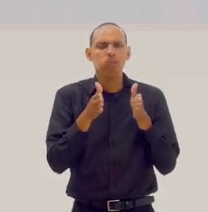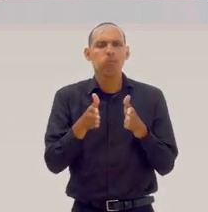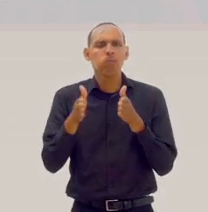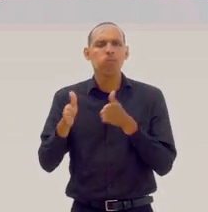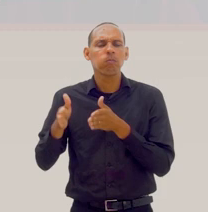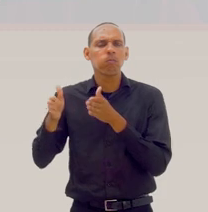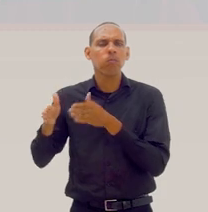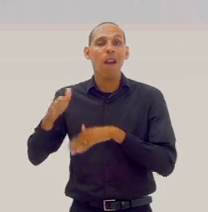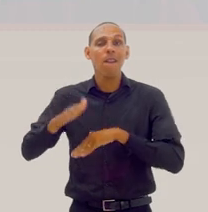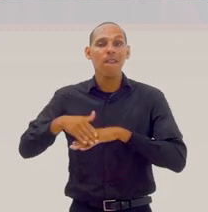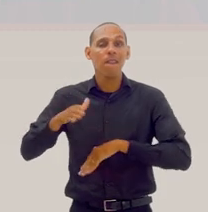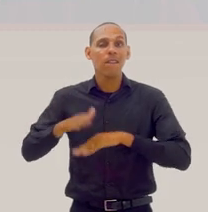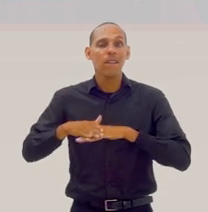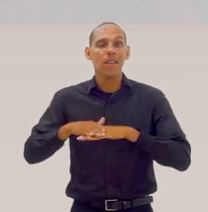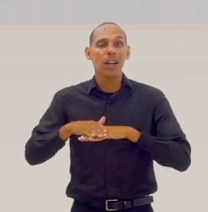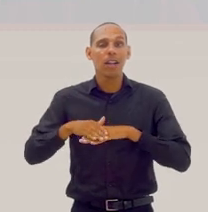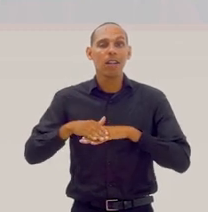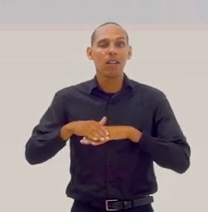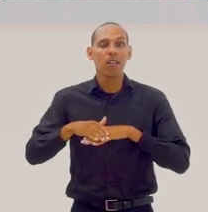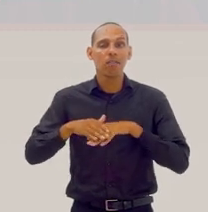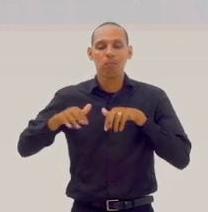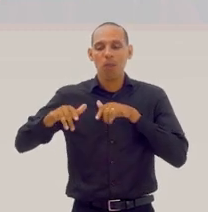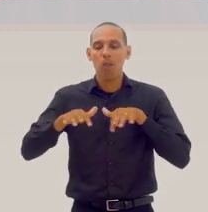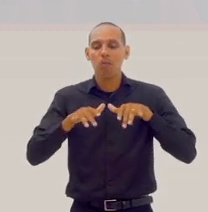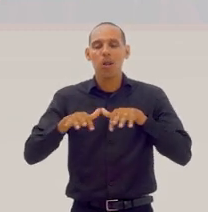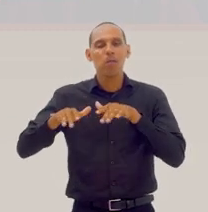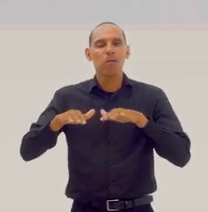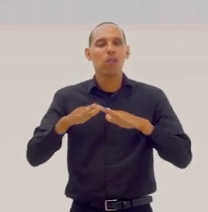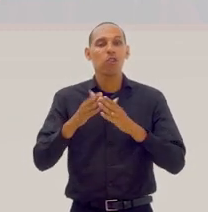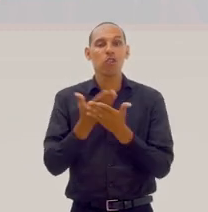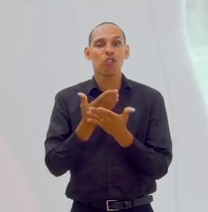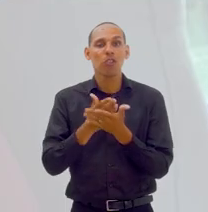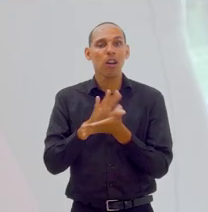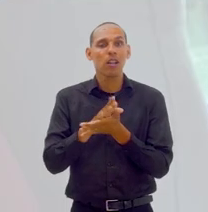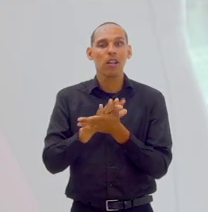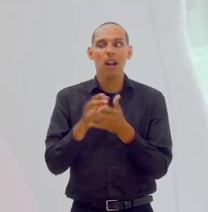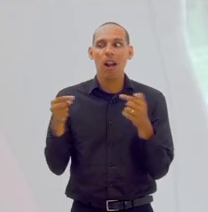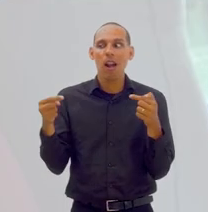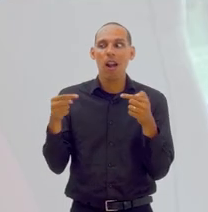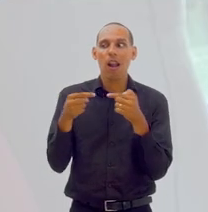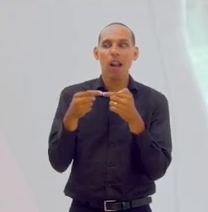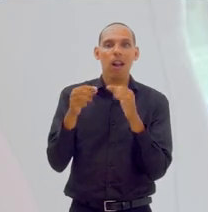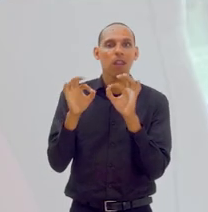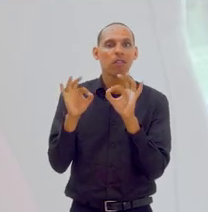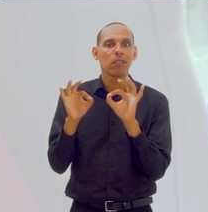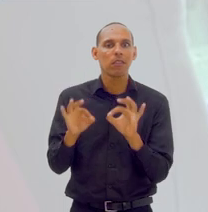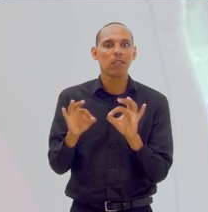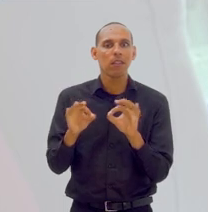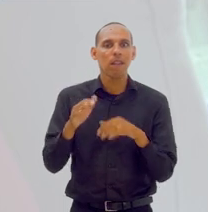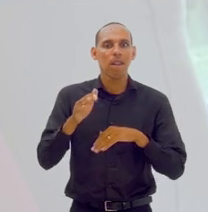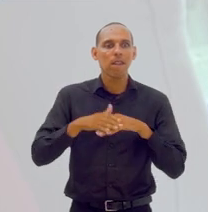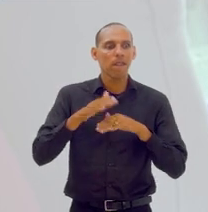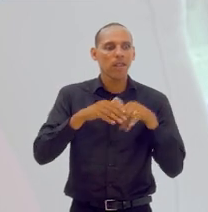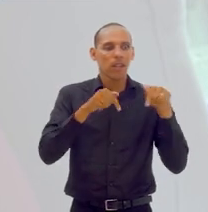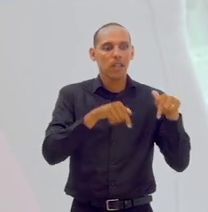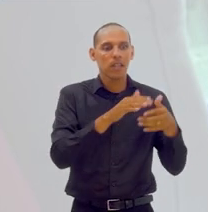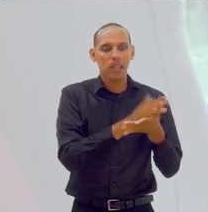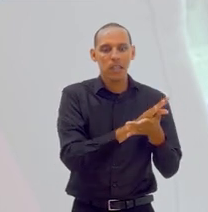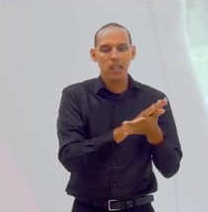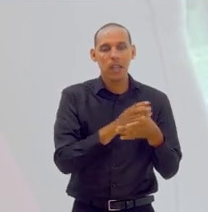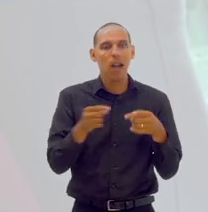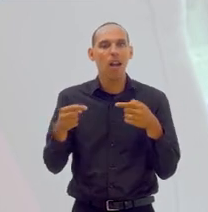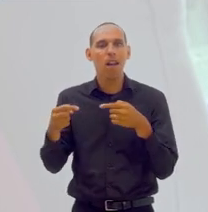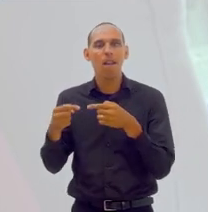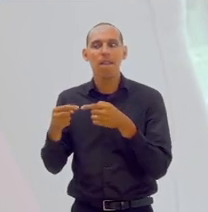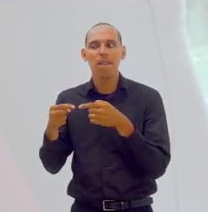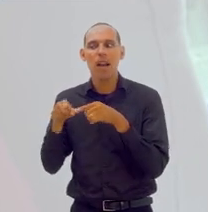na feitura de um desfile de escola de samba. O que me disse há uma correspondência muito grande entre o que eles fazem aqui e o que eu faço